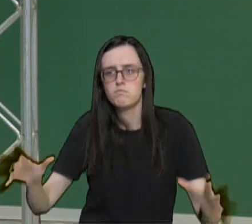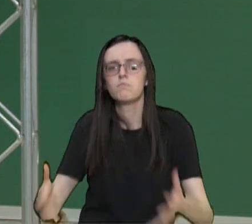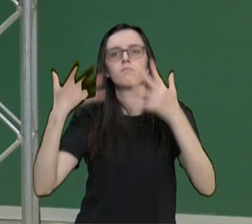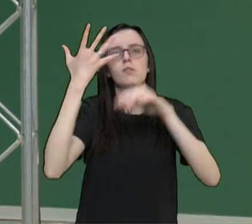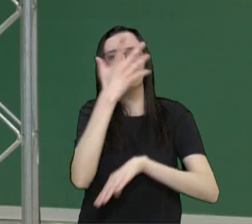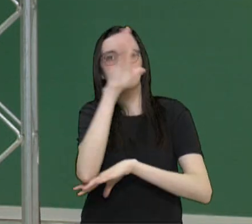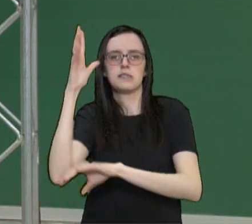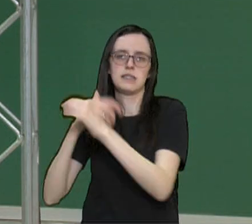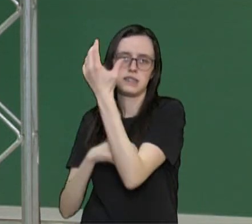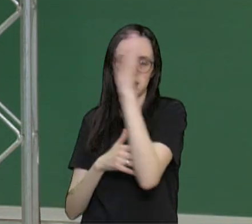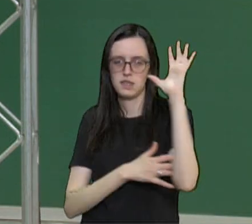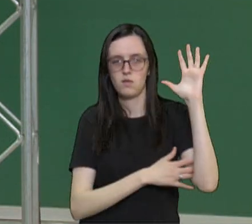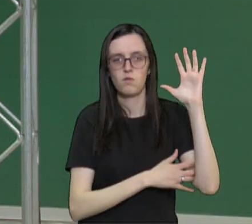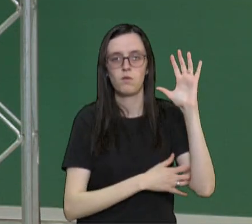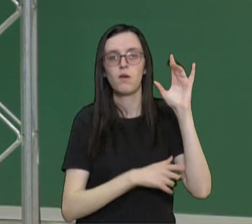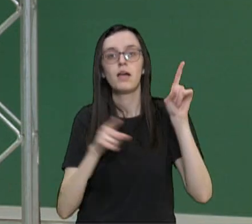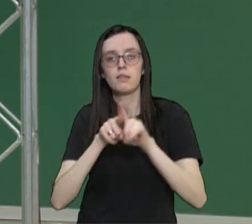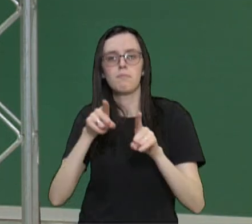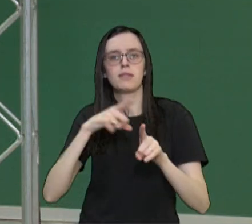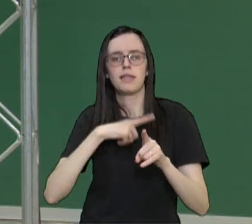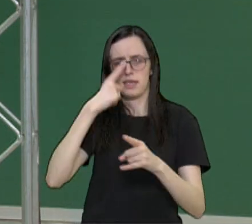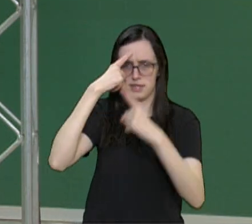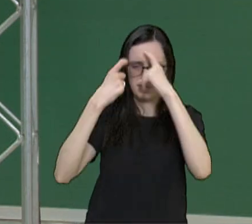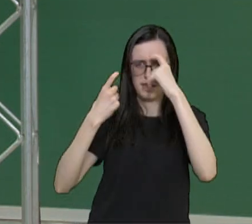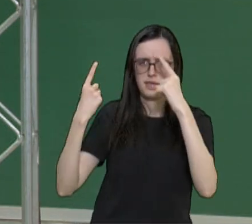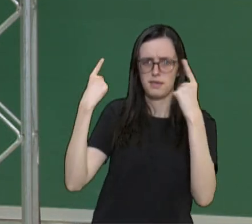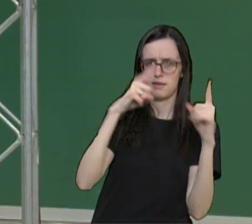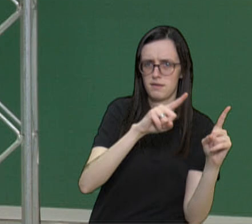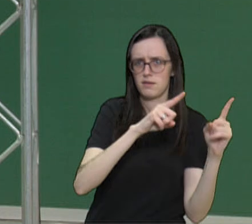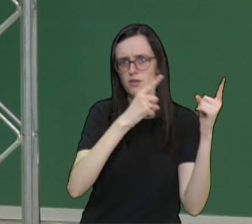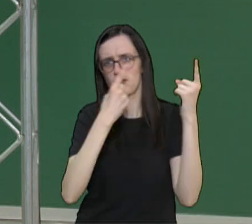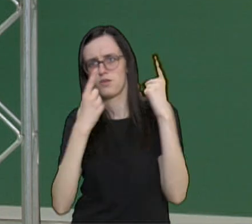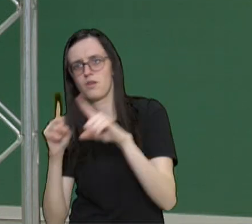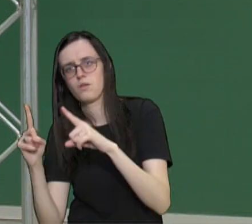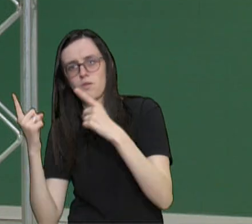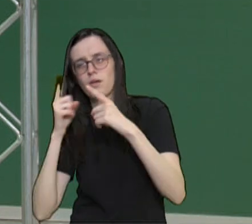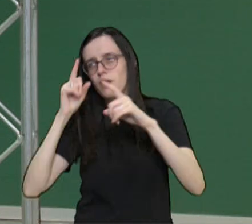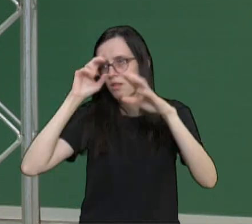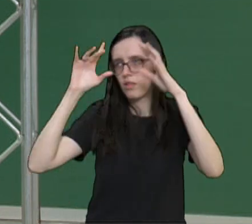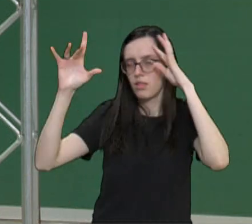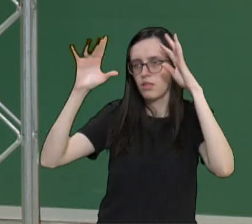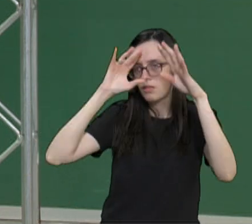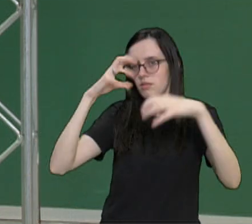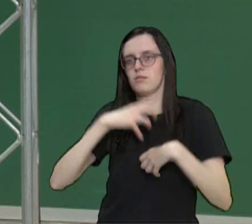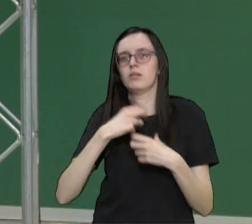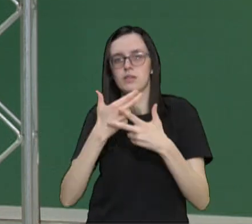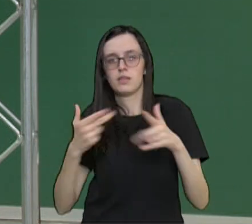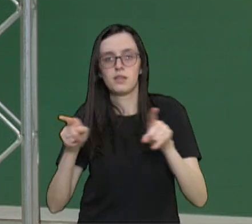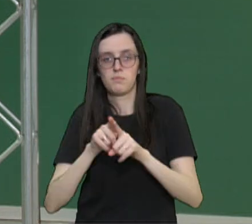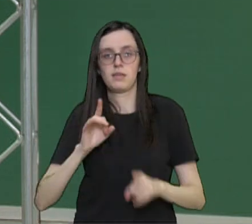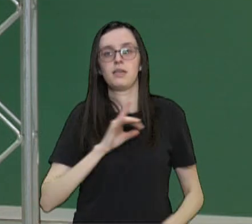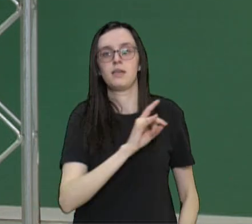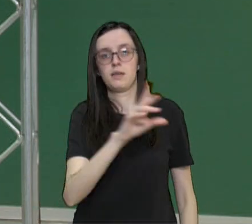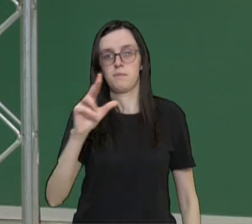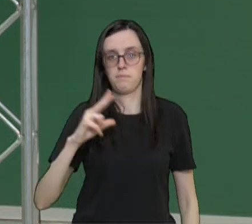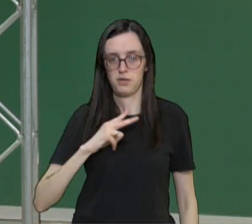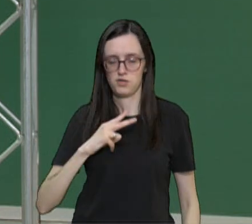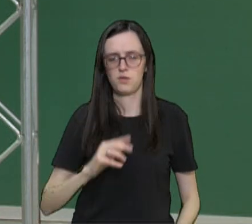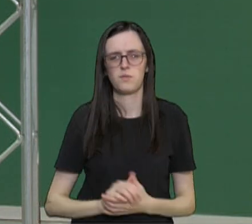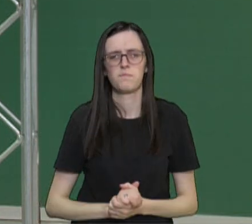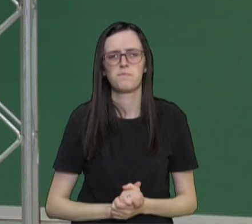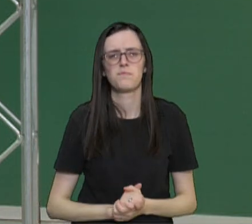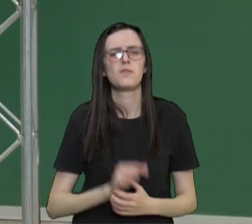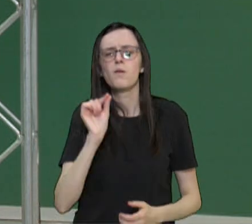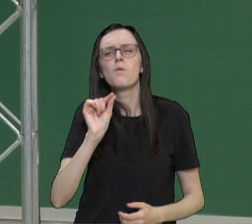natureza. Reivindicavam ideias conflitantes, a fantasia, os sentimentos, a nostalgia e o subjetivo. O que